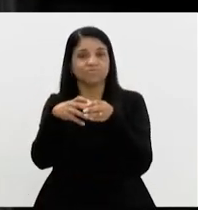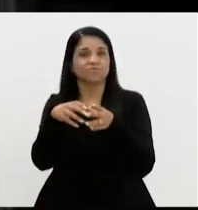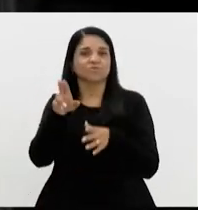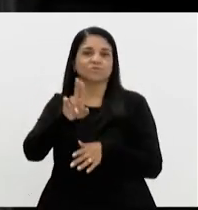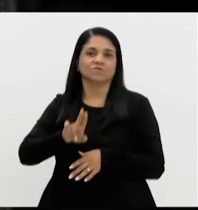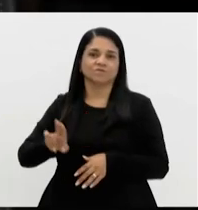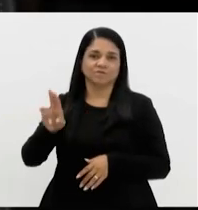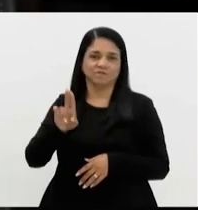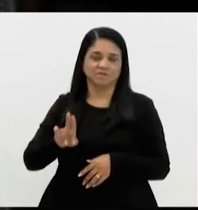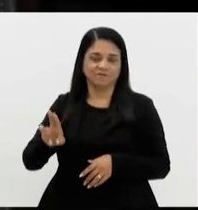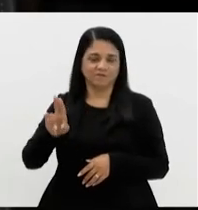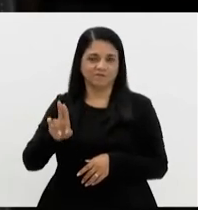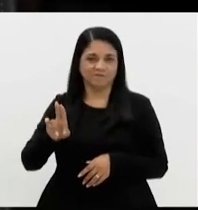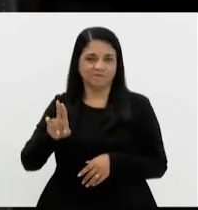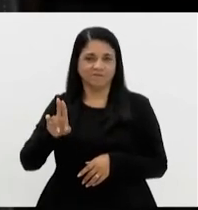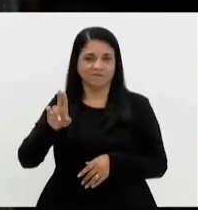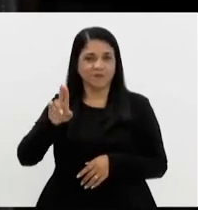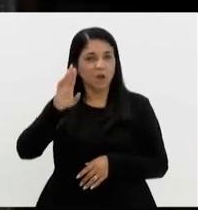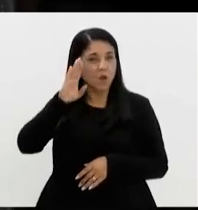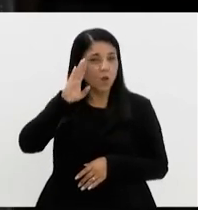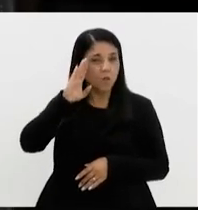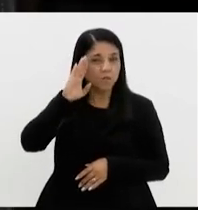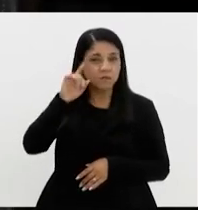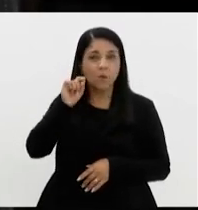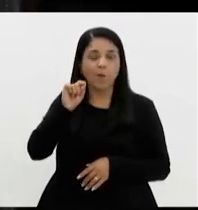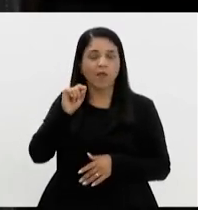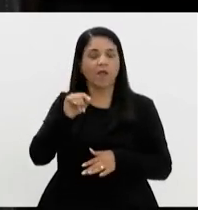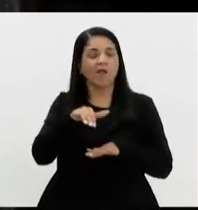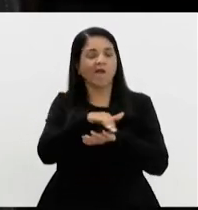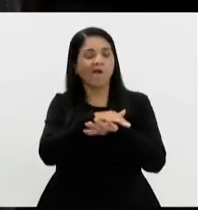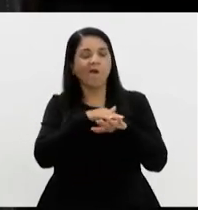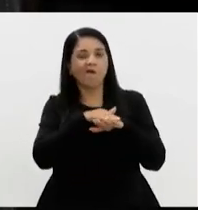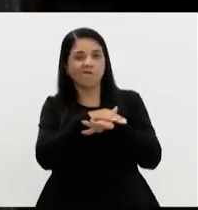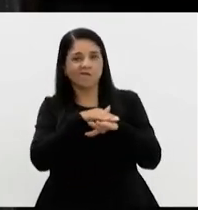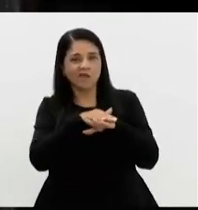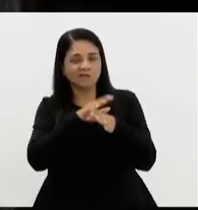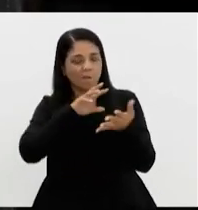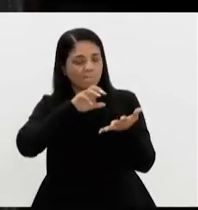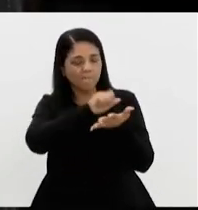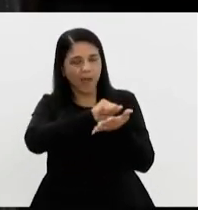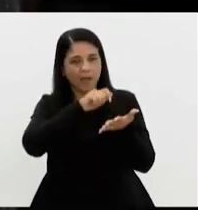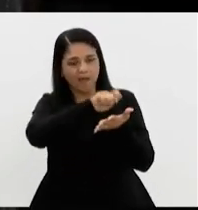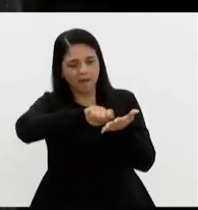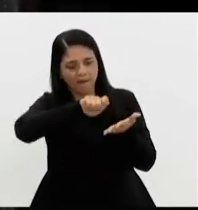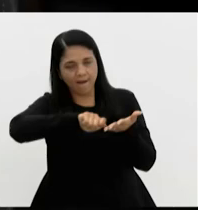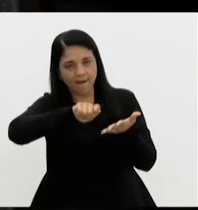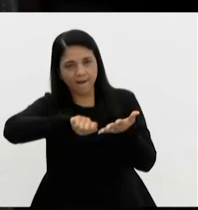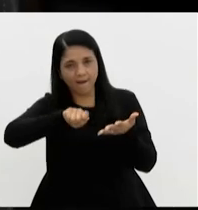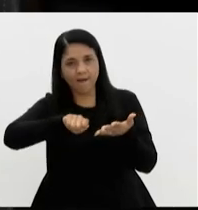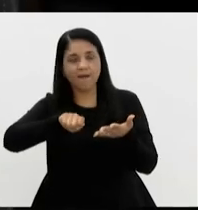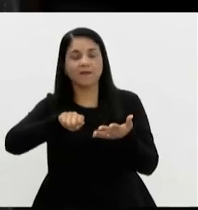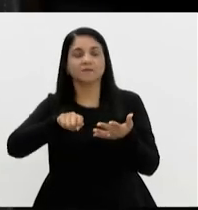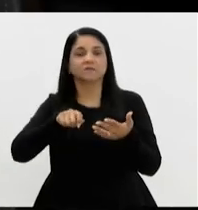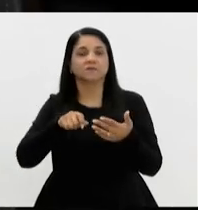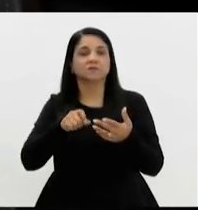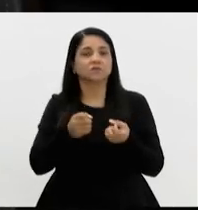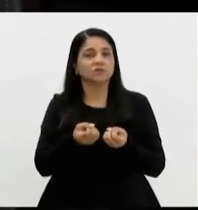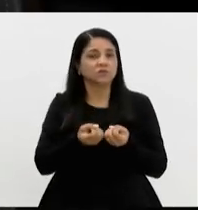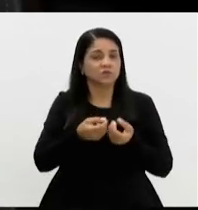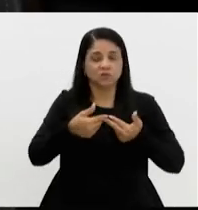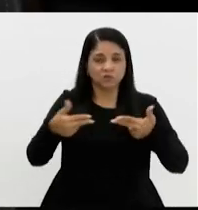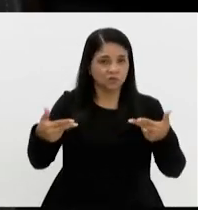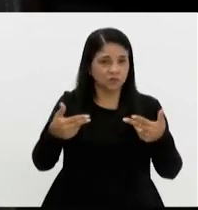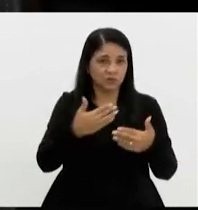então nós principi essa conversa anotando que o bem público tem essa finalidade que lhe